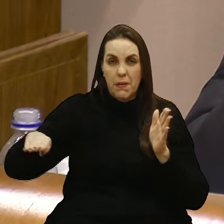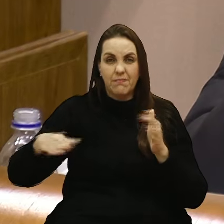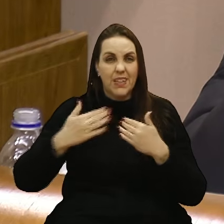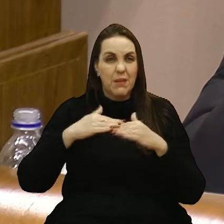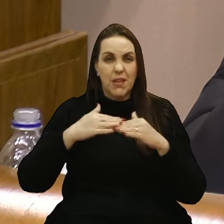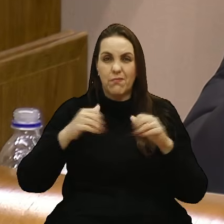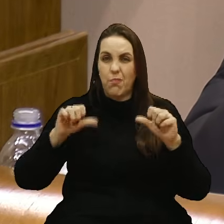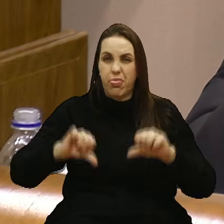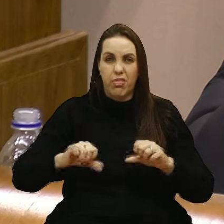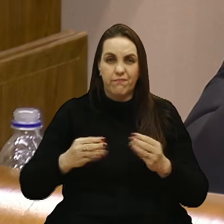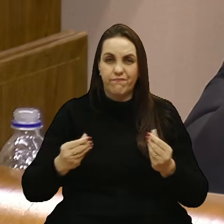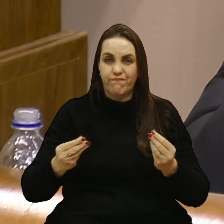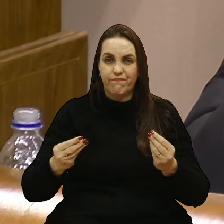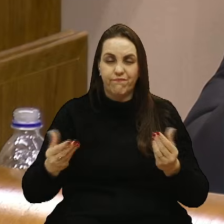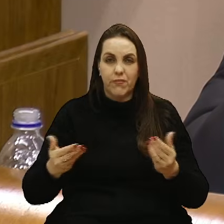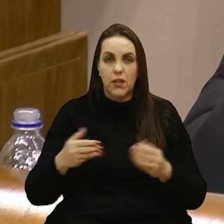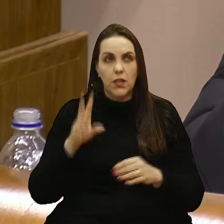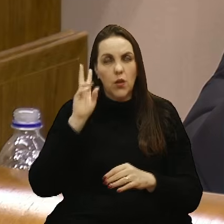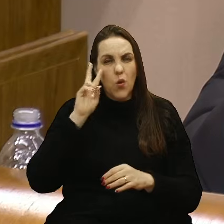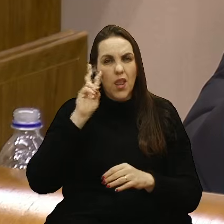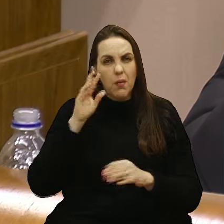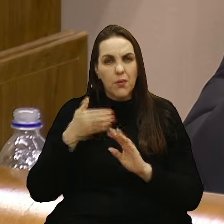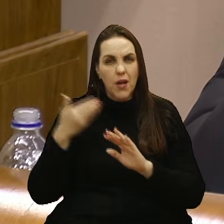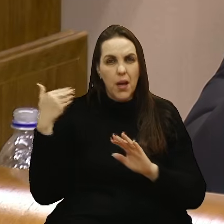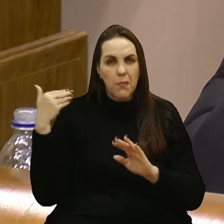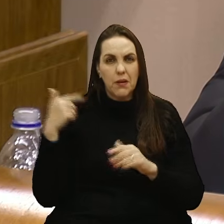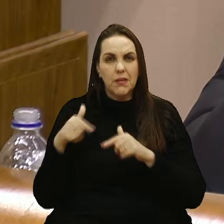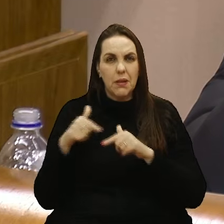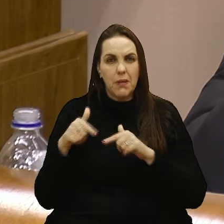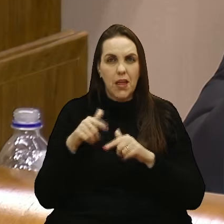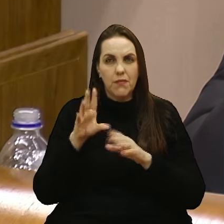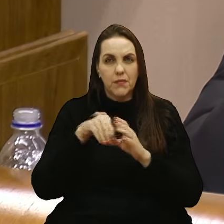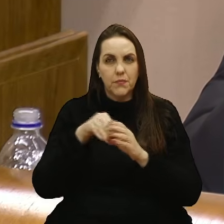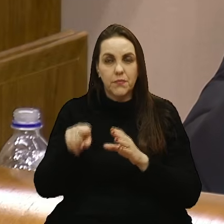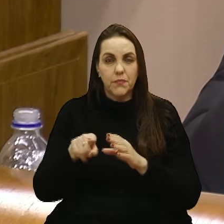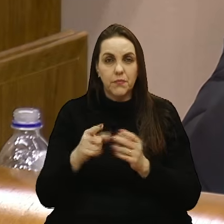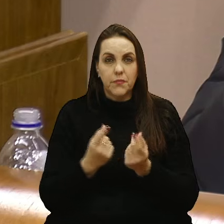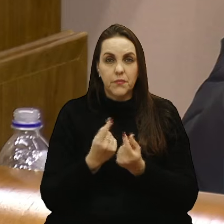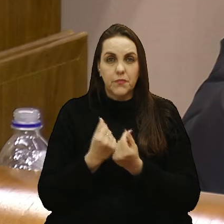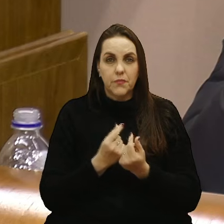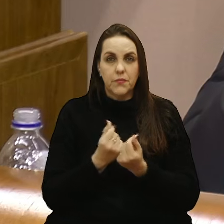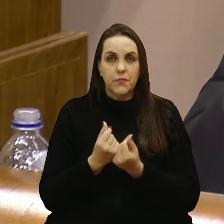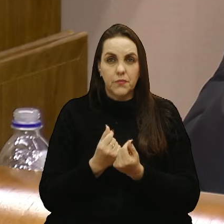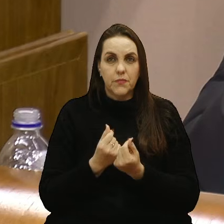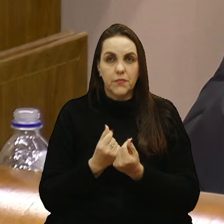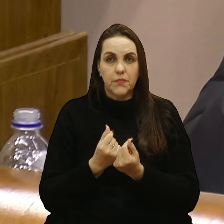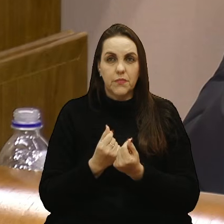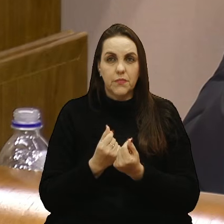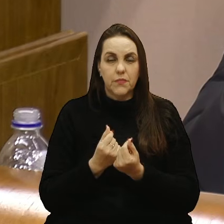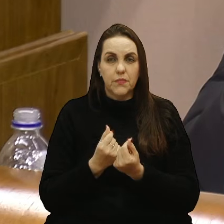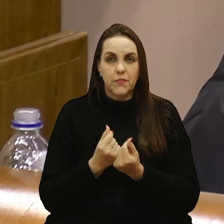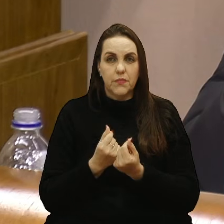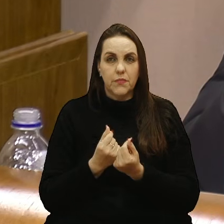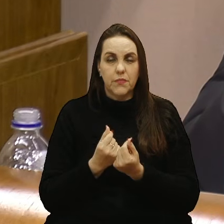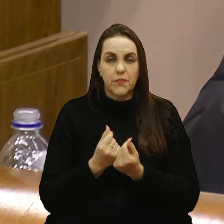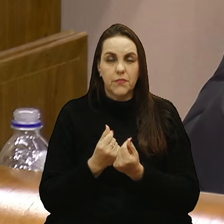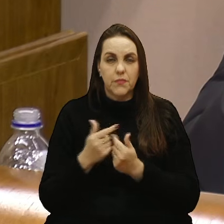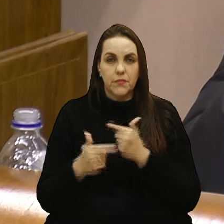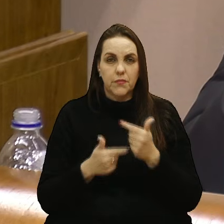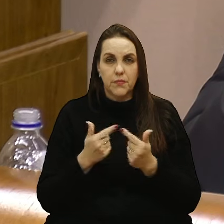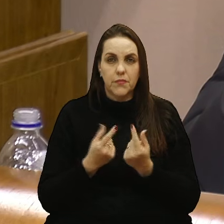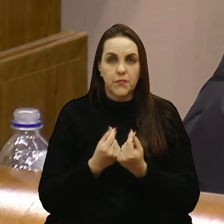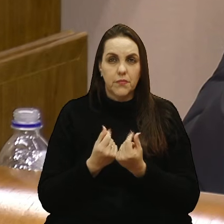sucateada. Então, na época, eu me lembro que eu trabalhava lá no financeiro. trabalhava no financeiro e